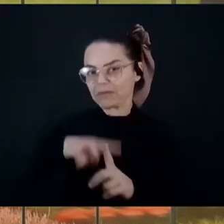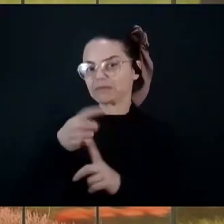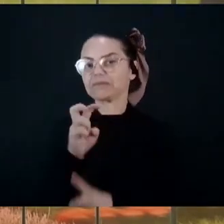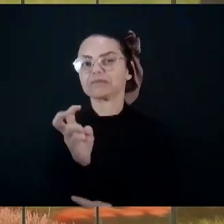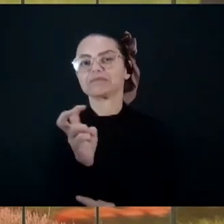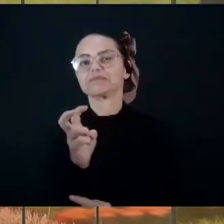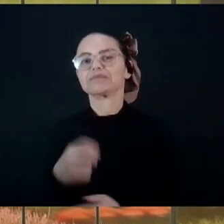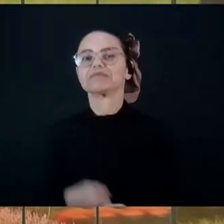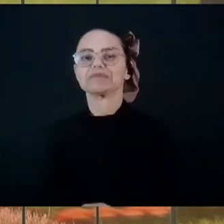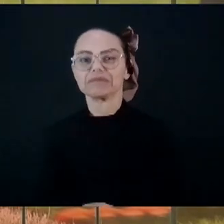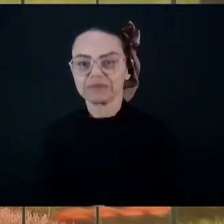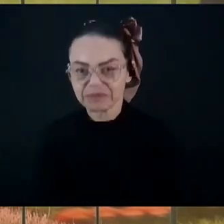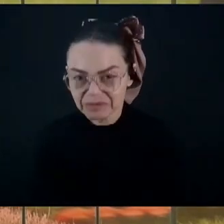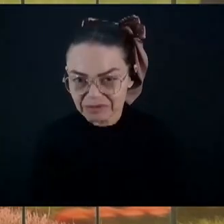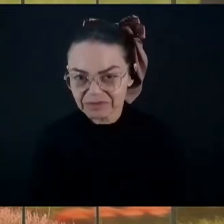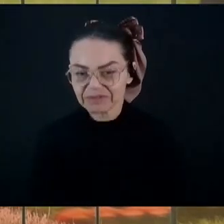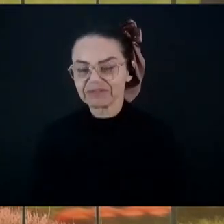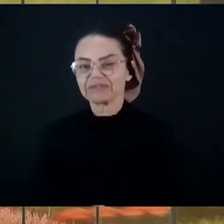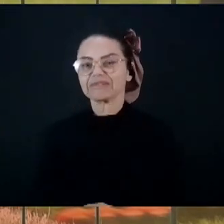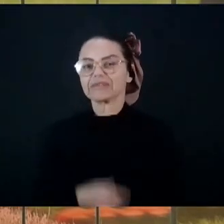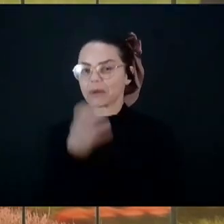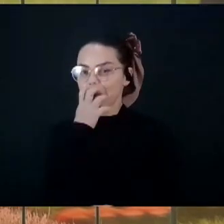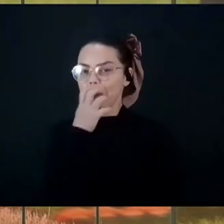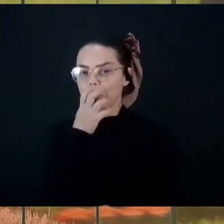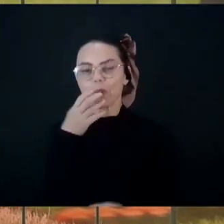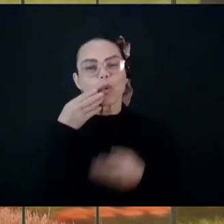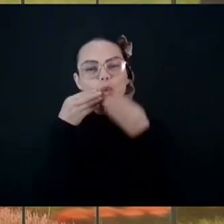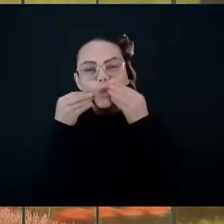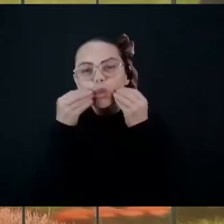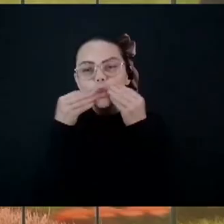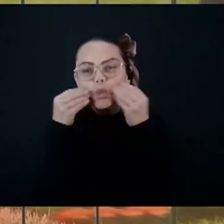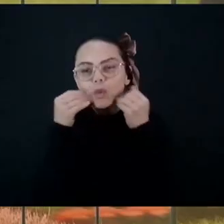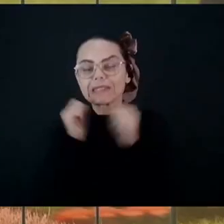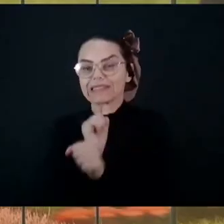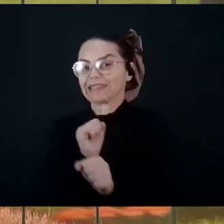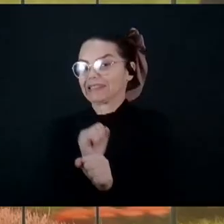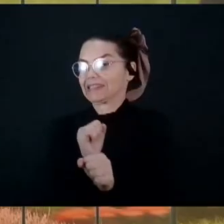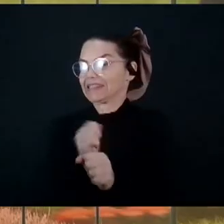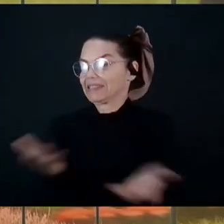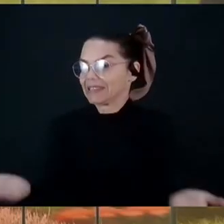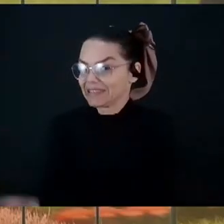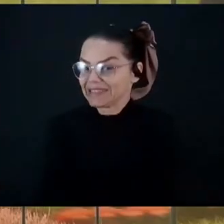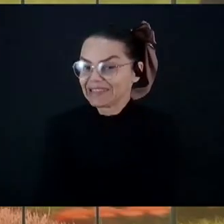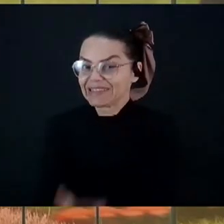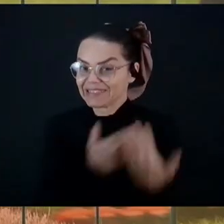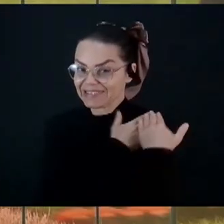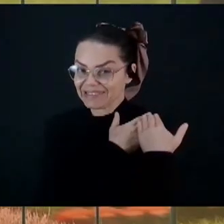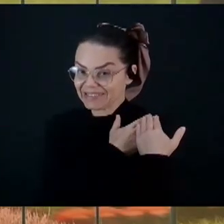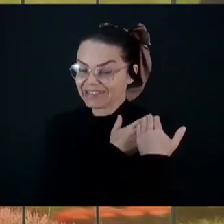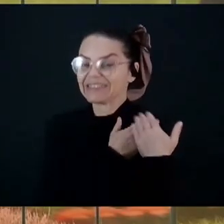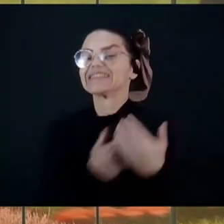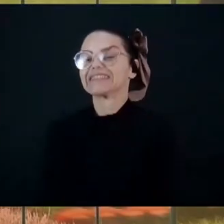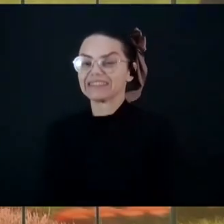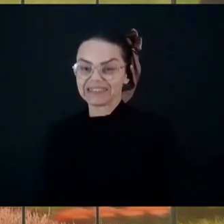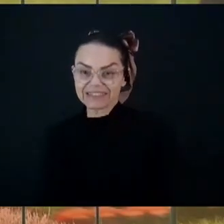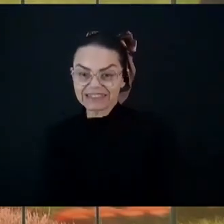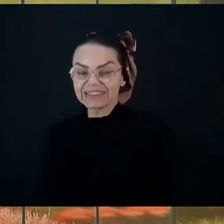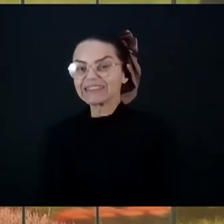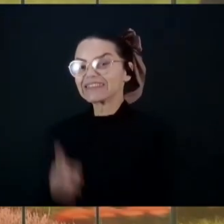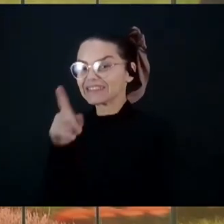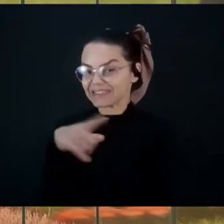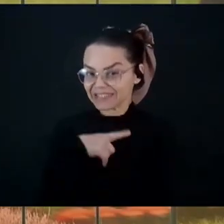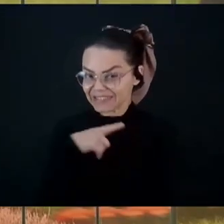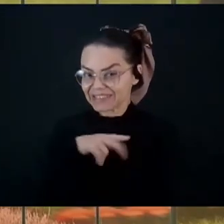minutos, muitos cães e gatinhos aguardam uma adoção responsável. Por isso, o nosso quadro tem